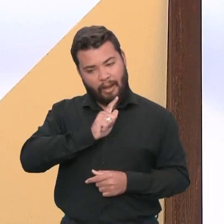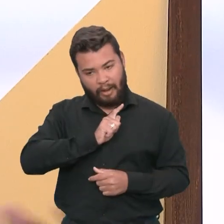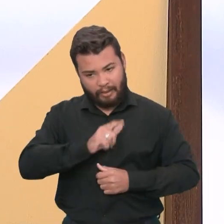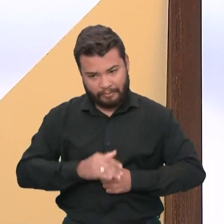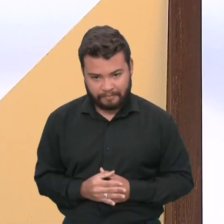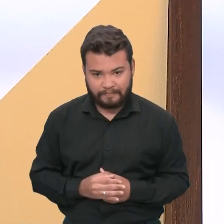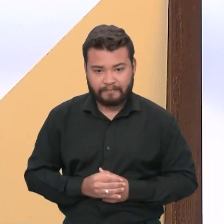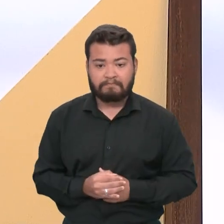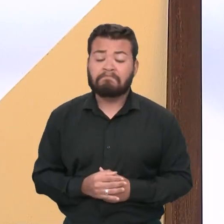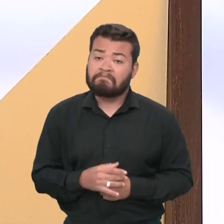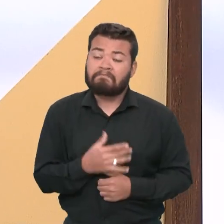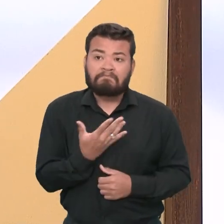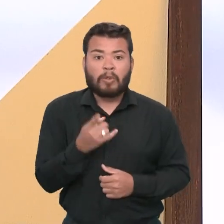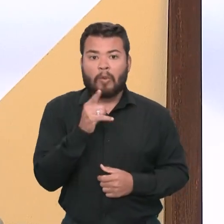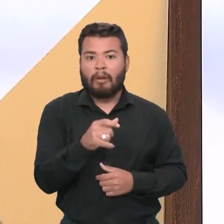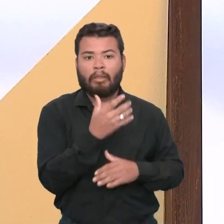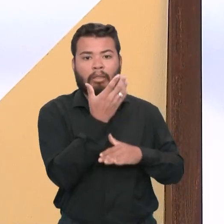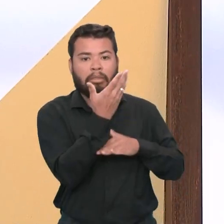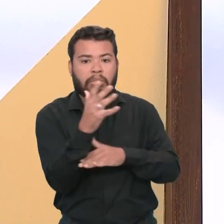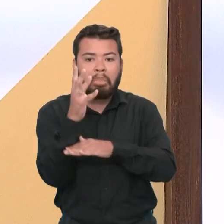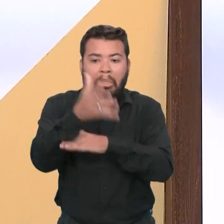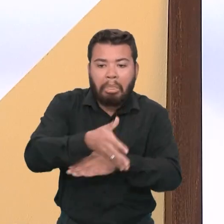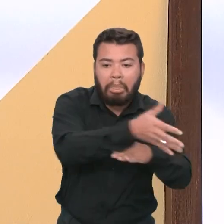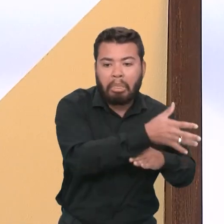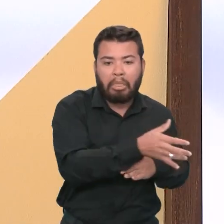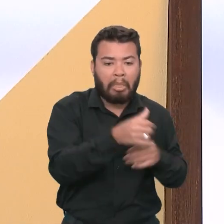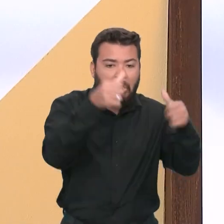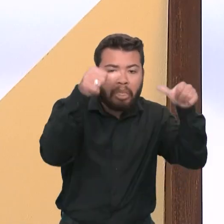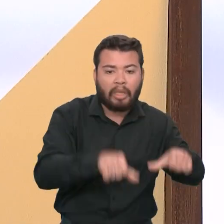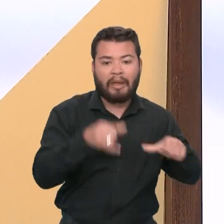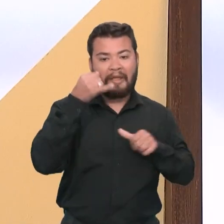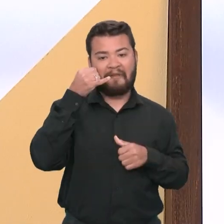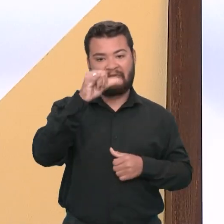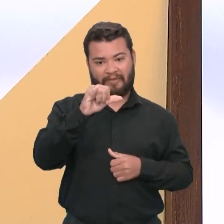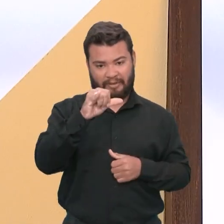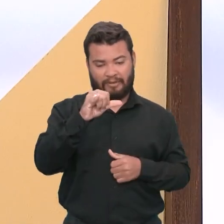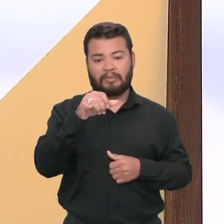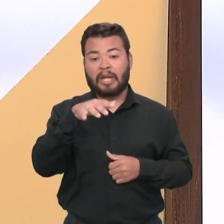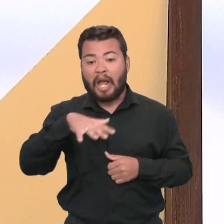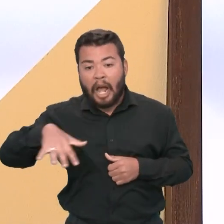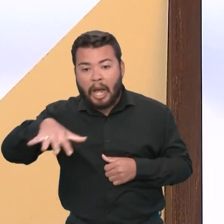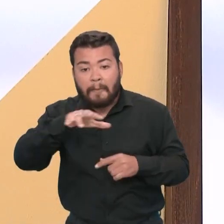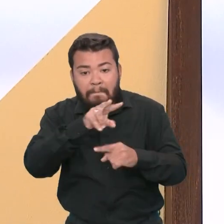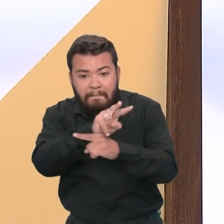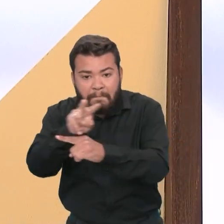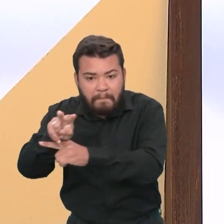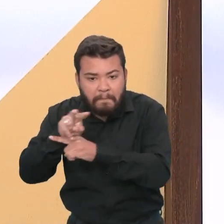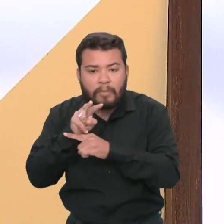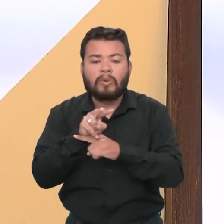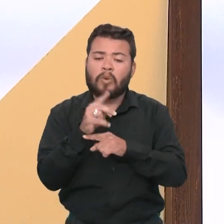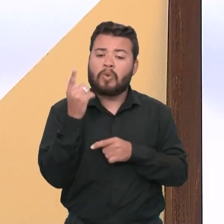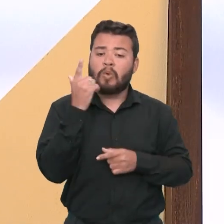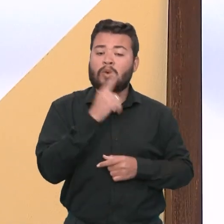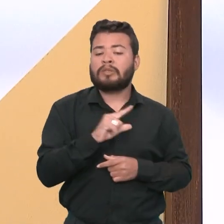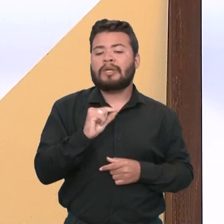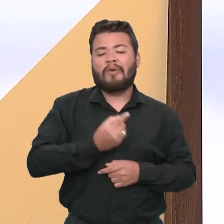consegue conservar mais, conectar mais as áreas protegidas para que a gente tenha mais biodiversidade